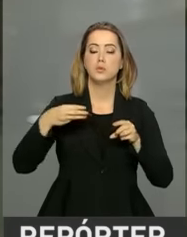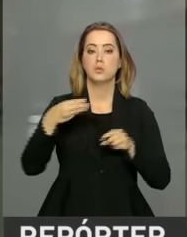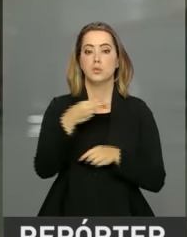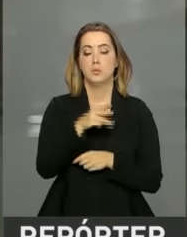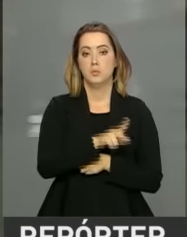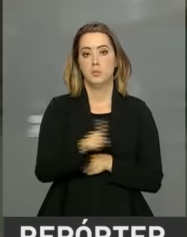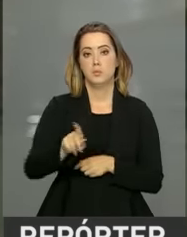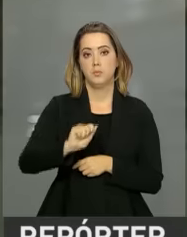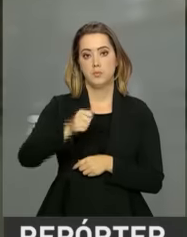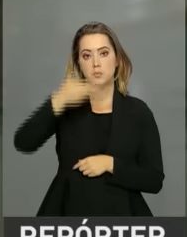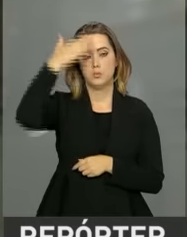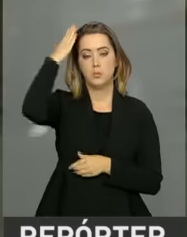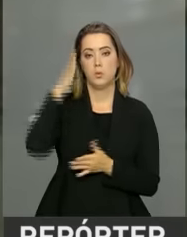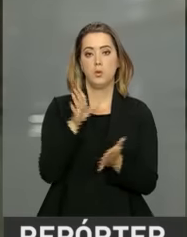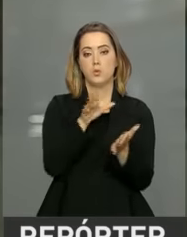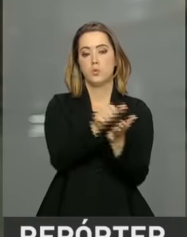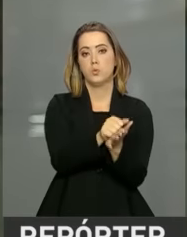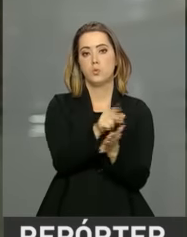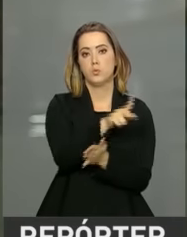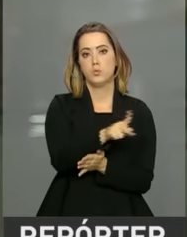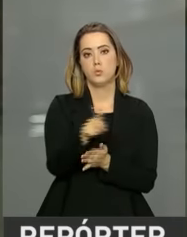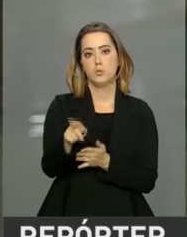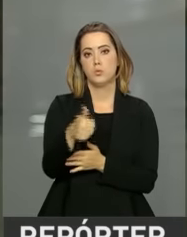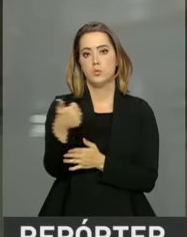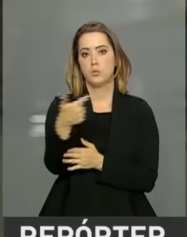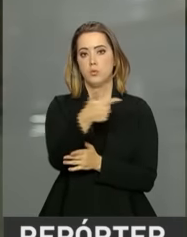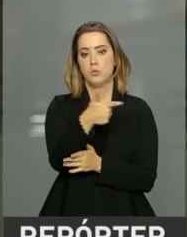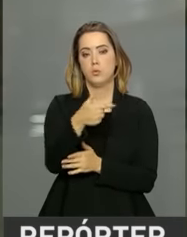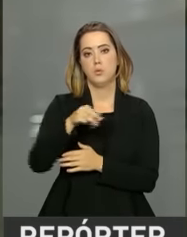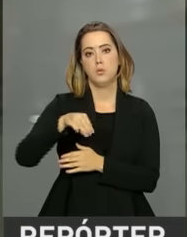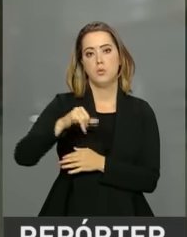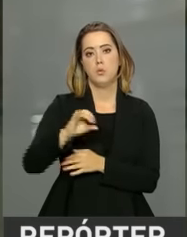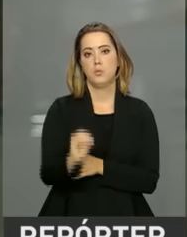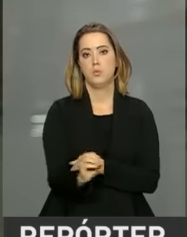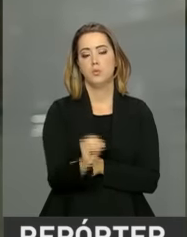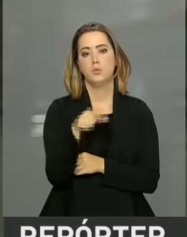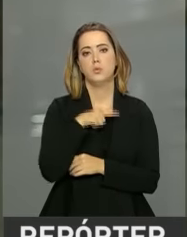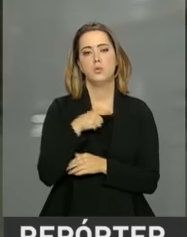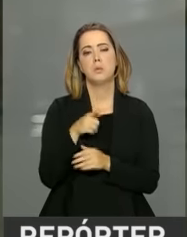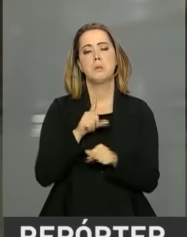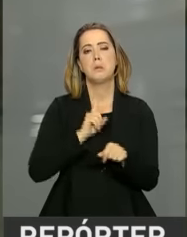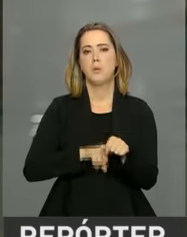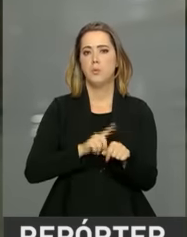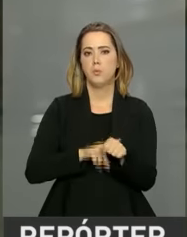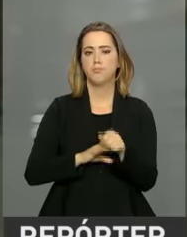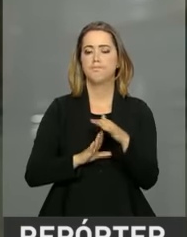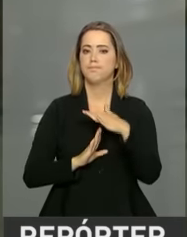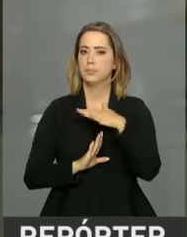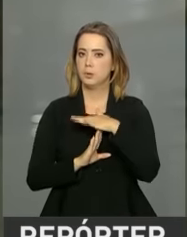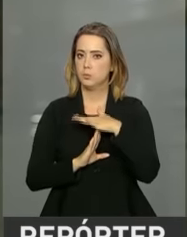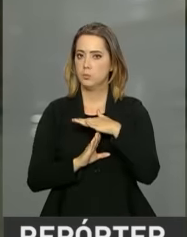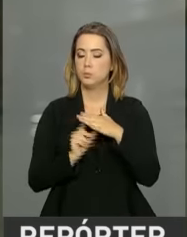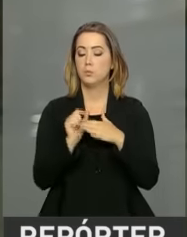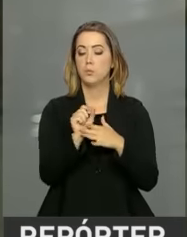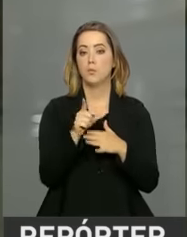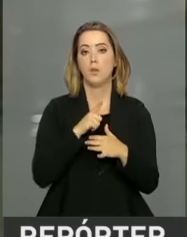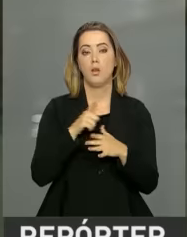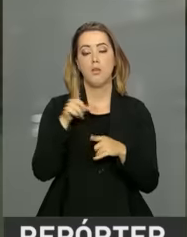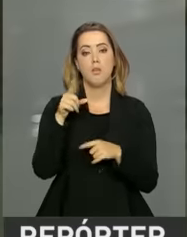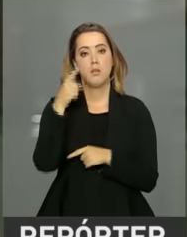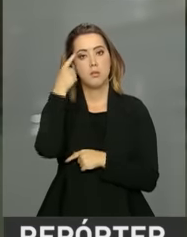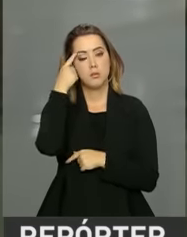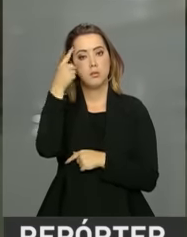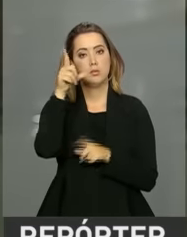assumiu a presidência da república em 12 de maio naquela ocasião ainda de forma interina a ideia foi reduzir